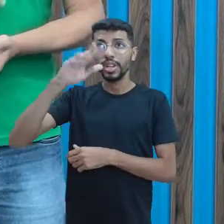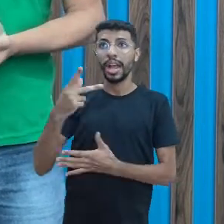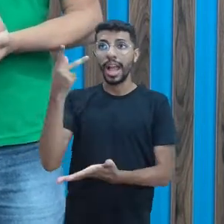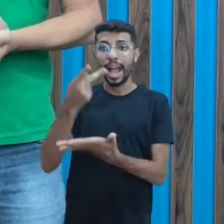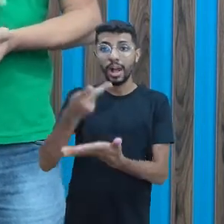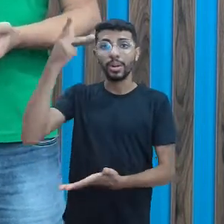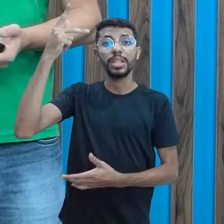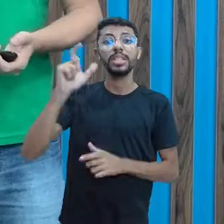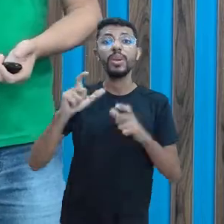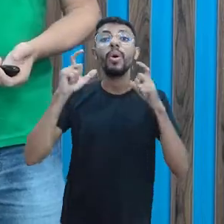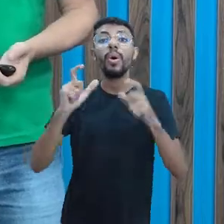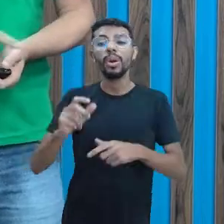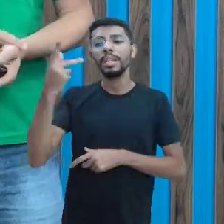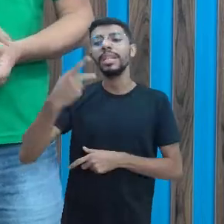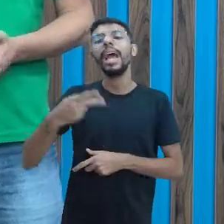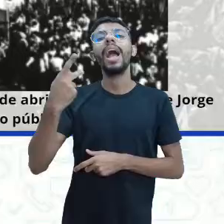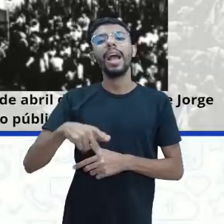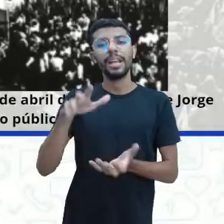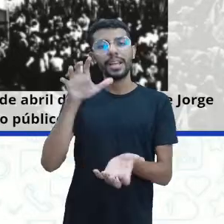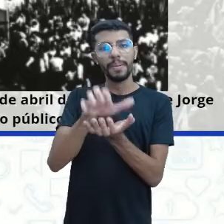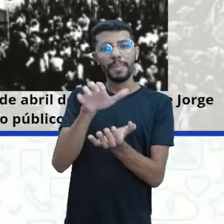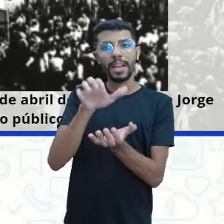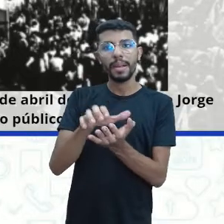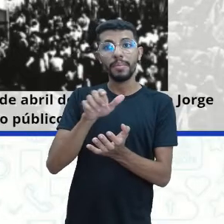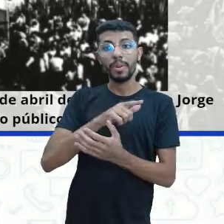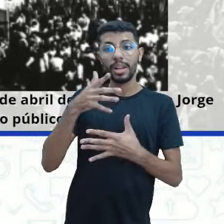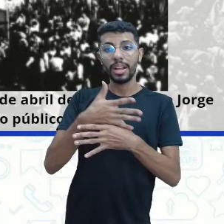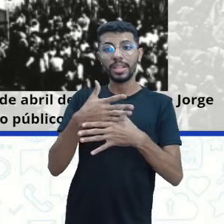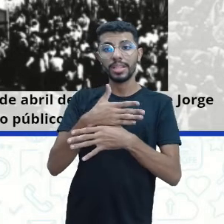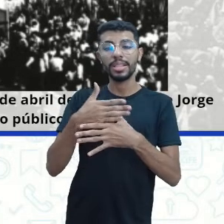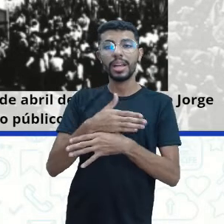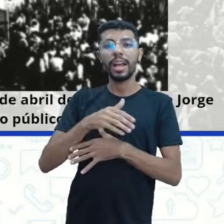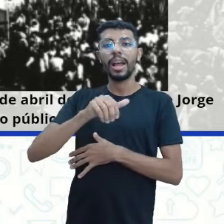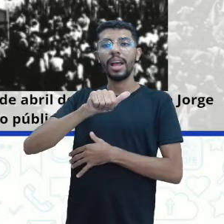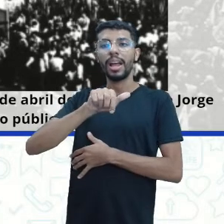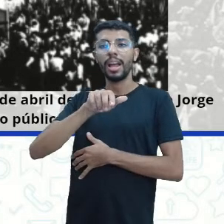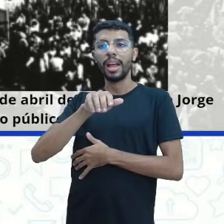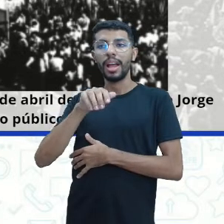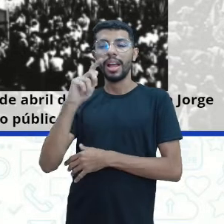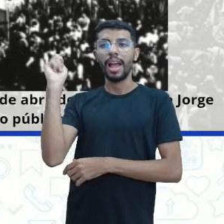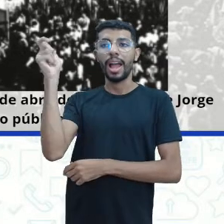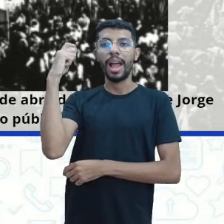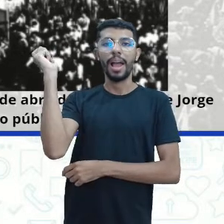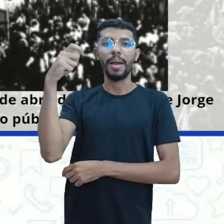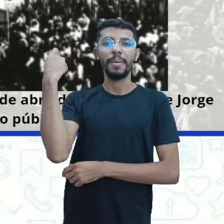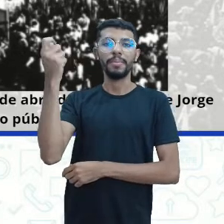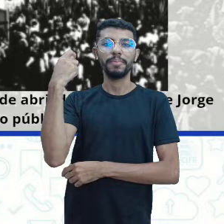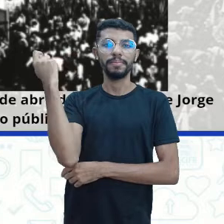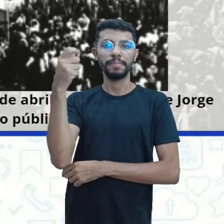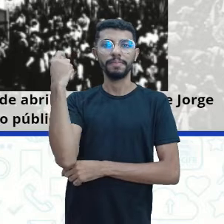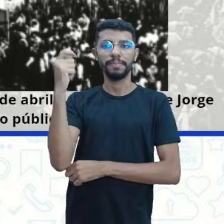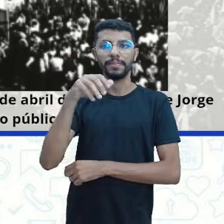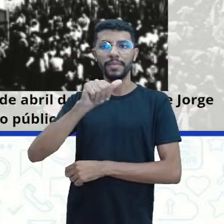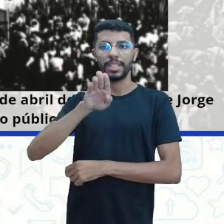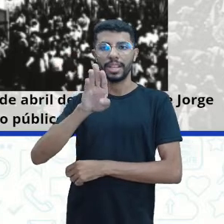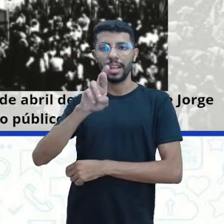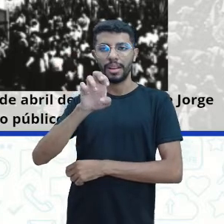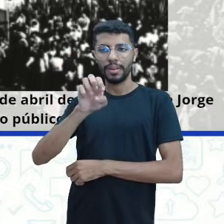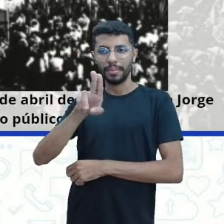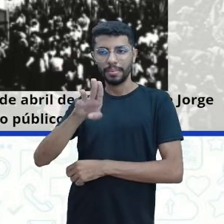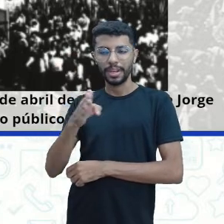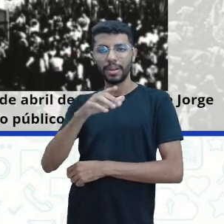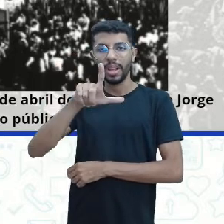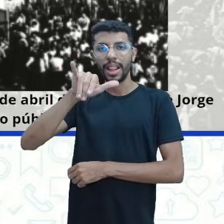aqui em Pernambuco, aqui pertinho do Recife, foi assim, na cidade de Abreu e Lima, tá certo? Então, a cerca de 16, 20 quilômetros daqui